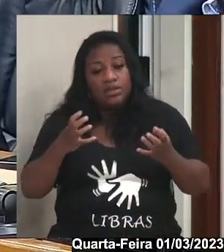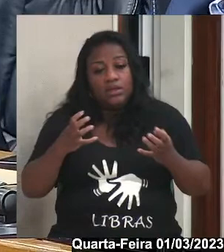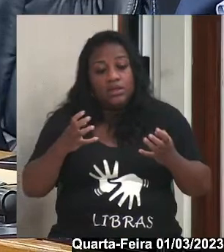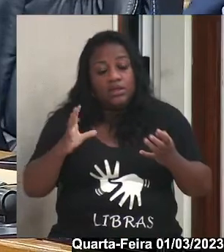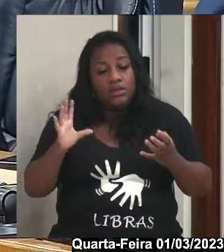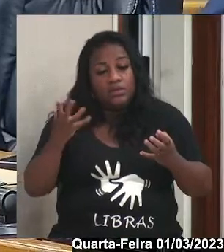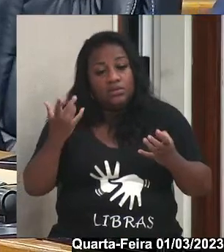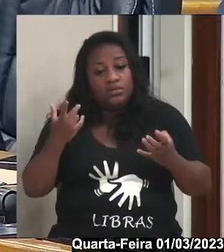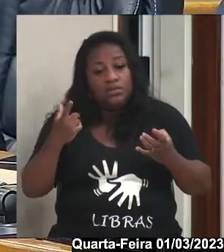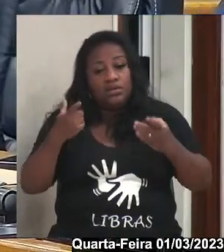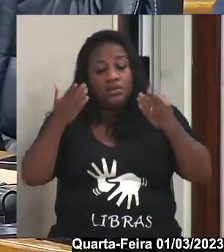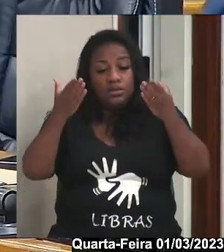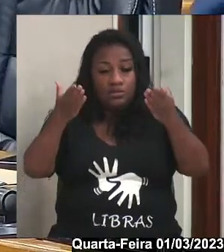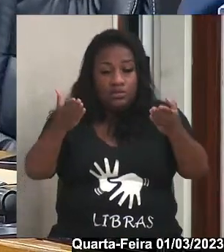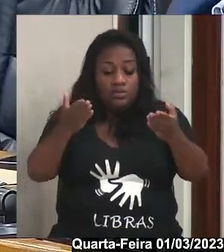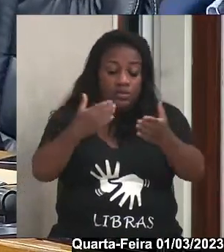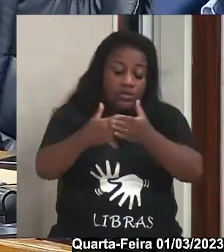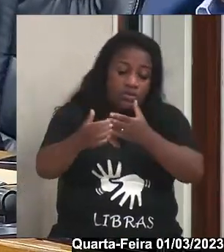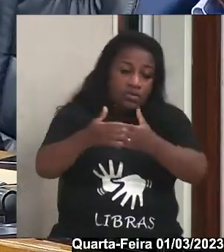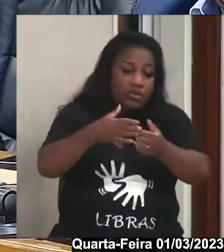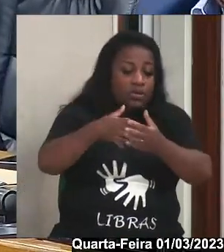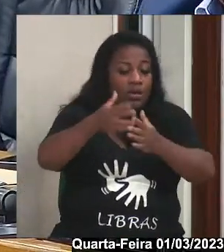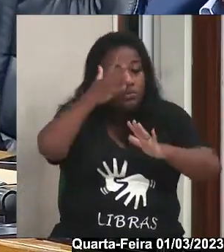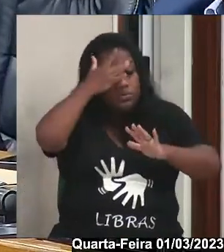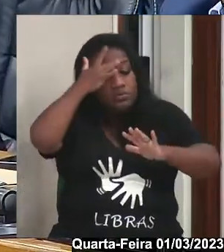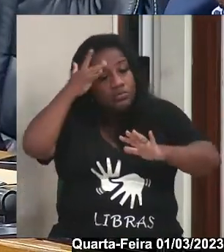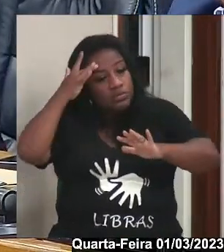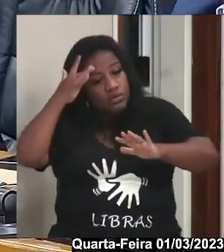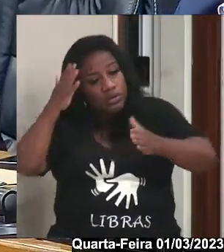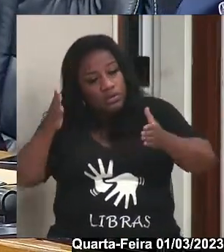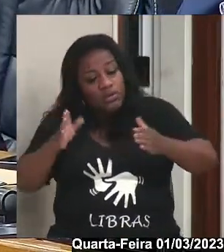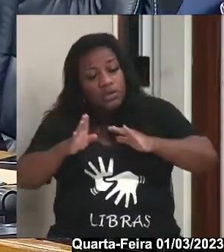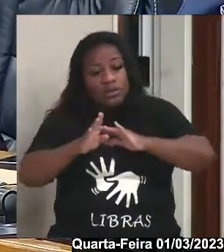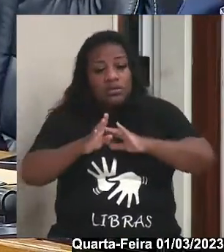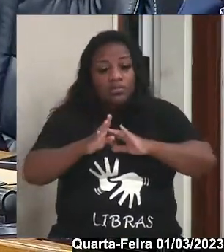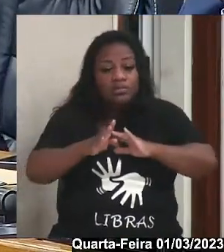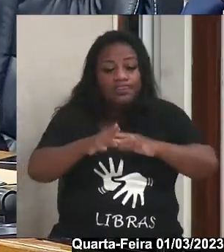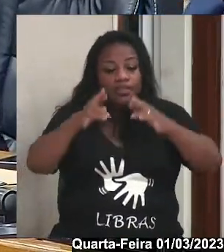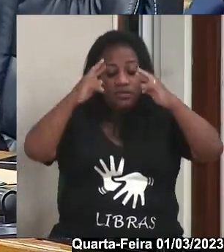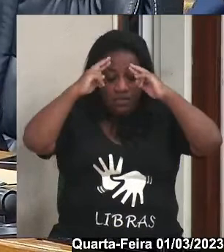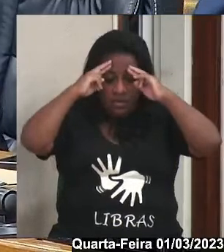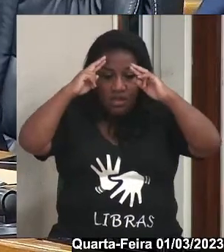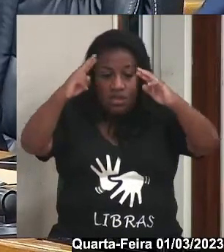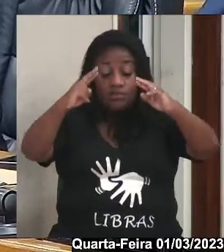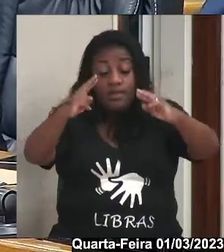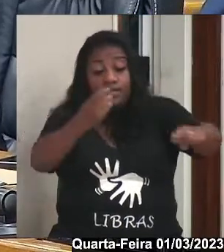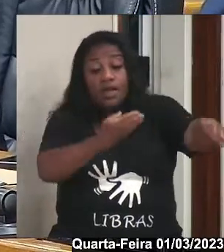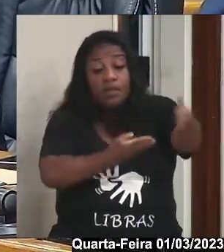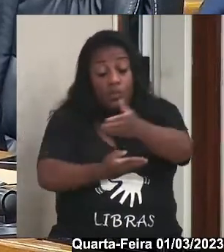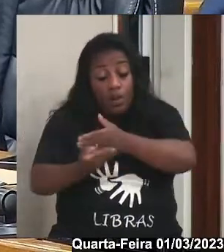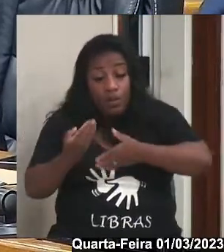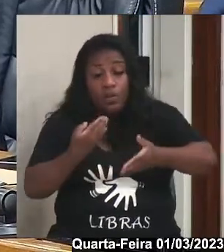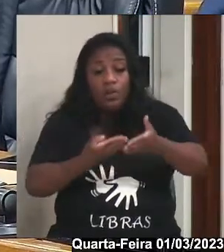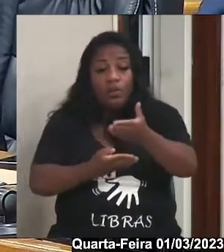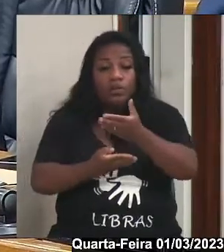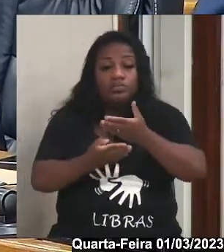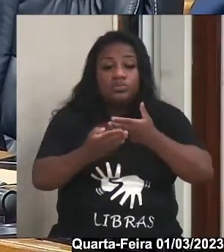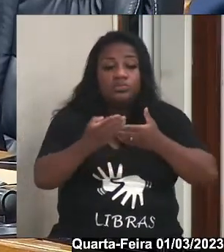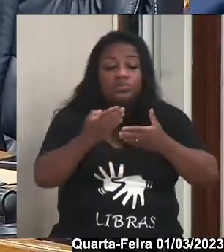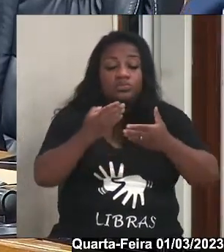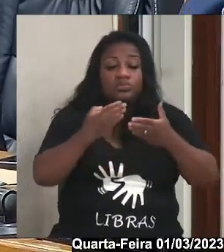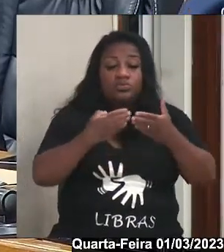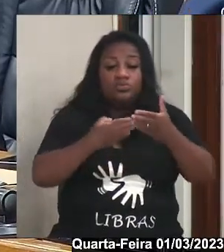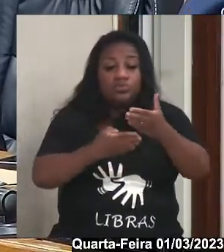fosse recíproco da parte de qualquer um dos meus amigos aqui, vereadores, é a gente respeitar, se respeitar,